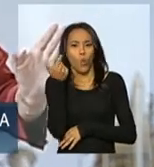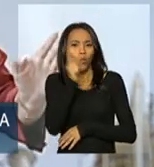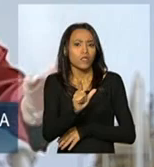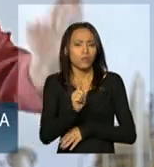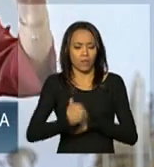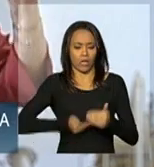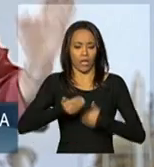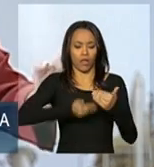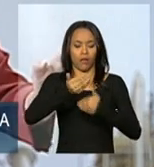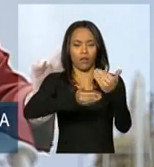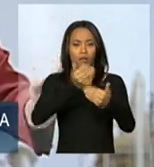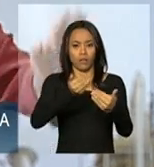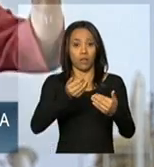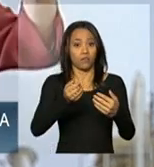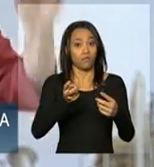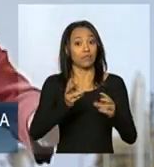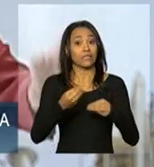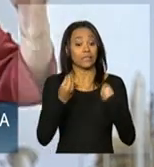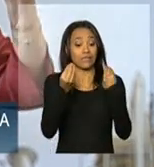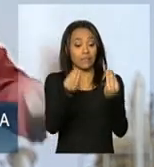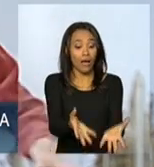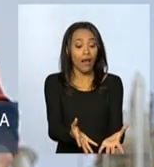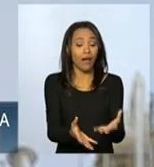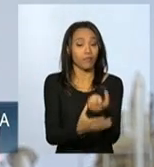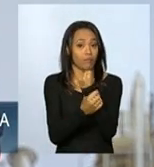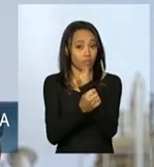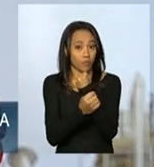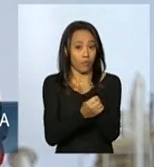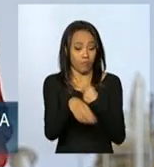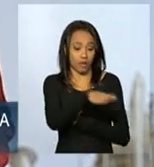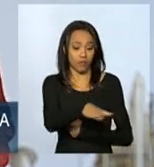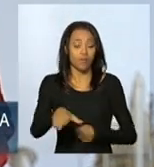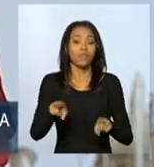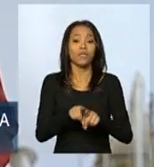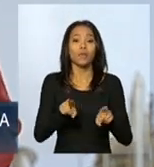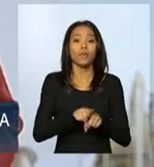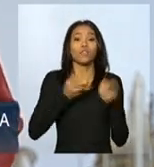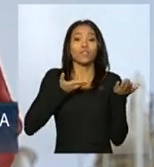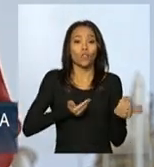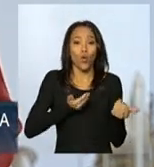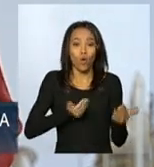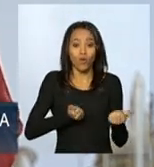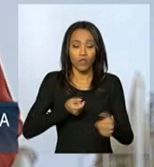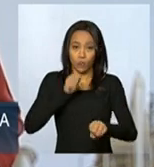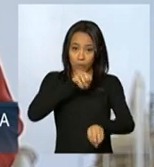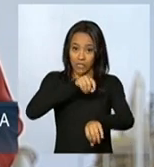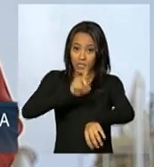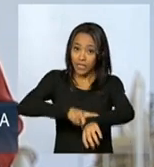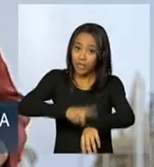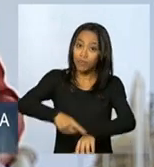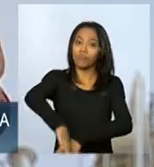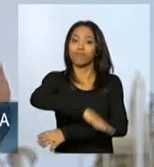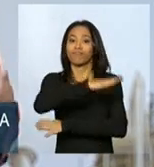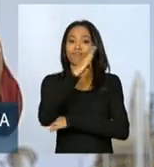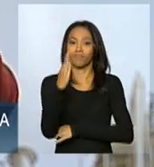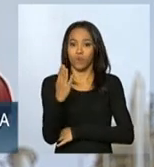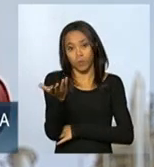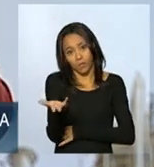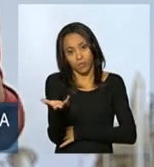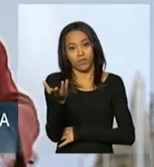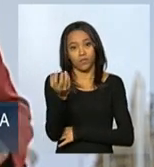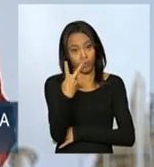sem garantir para crianças e para jovens o ensino em tempo integral. Ou